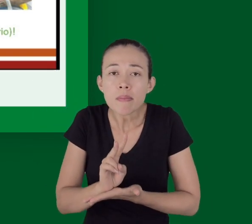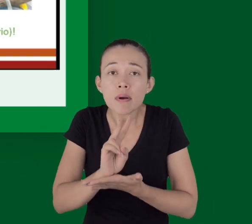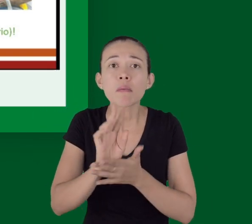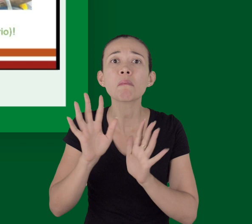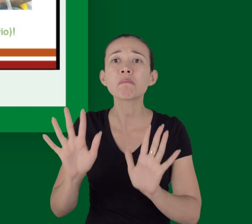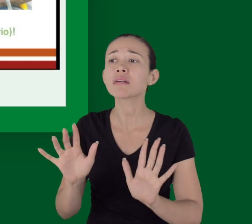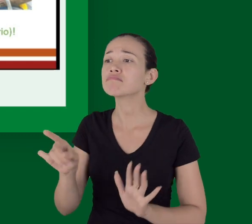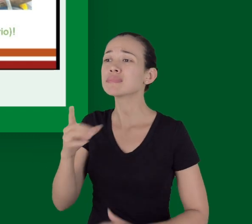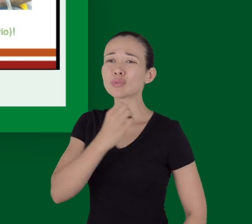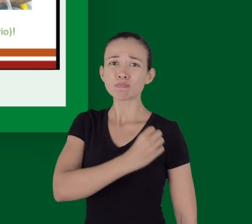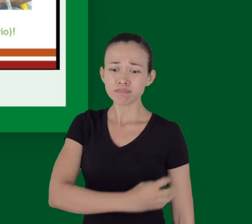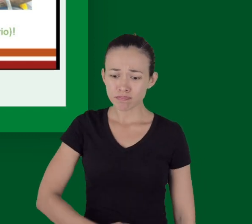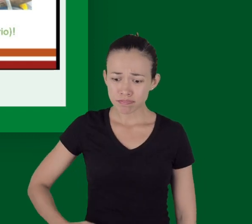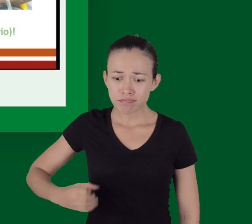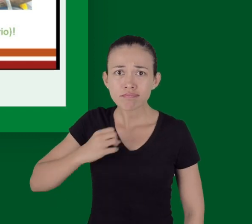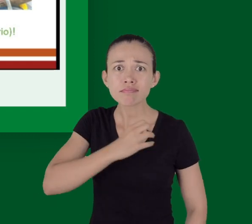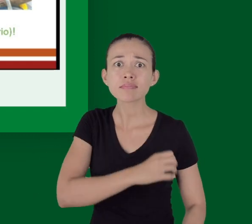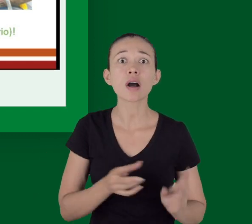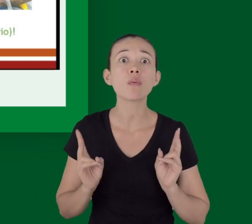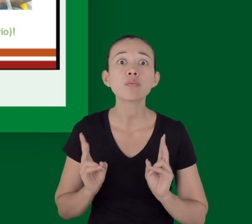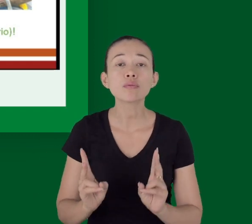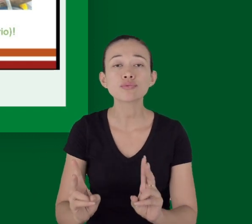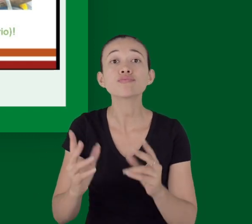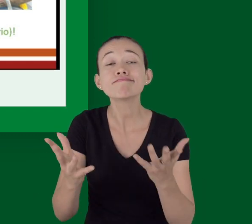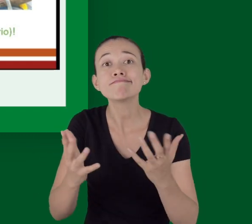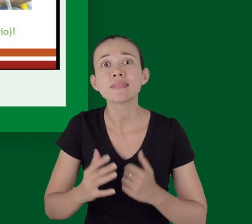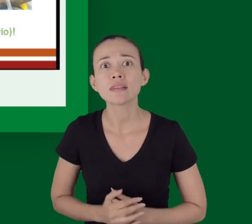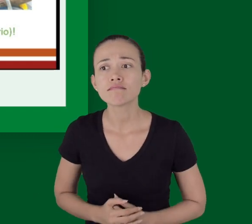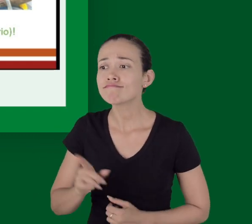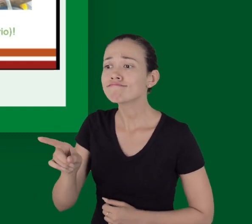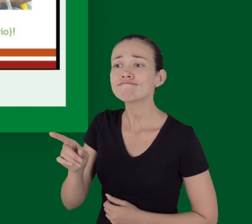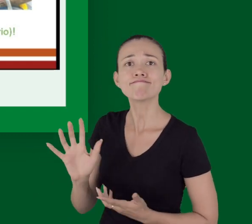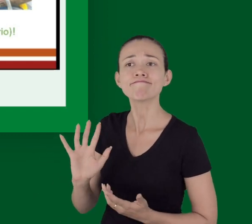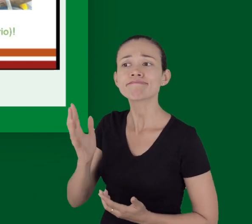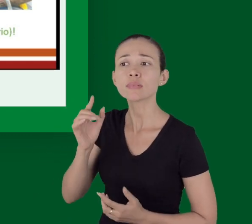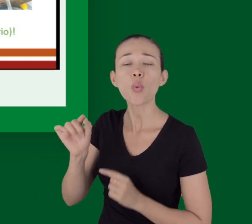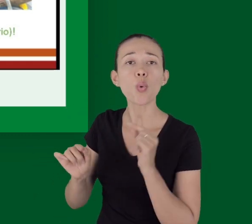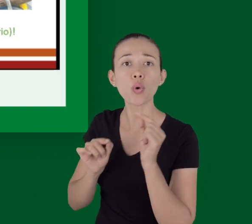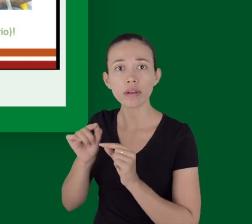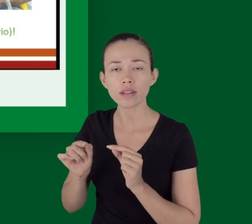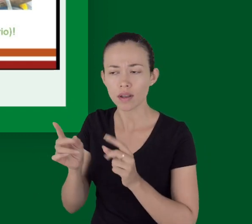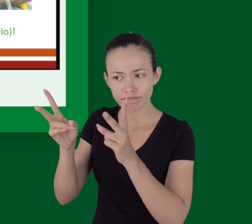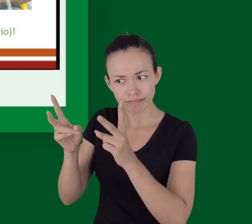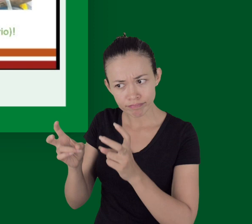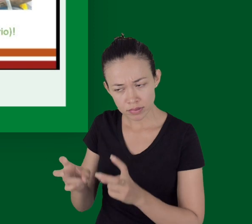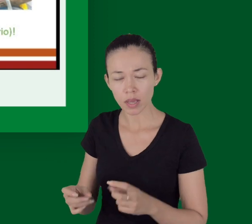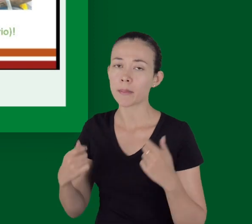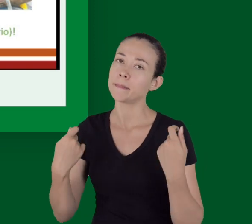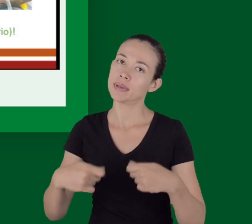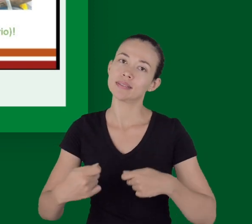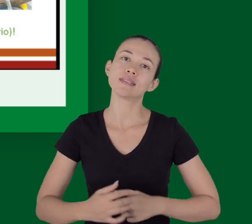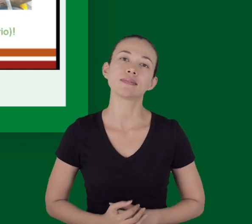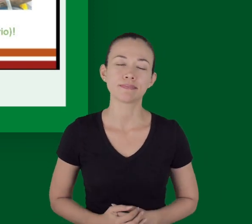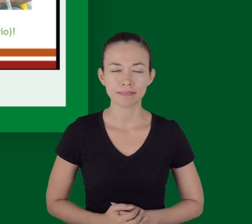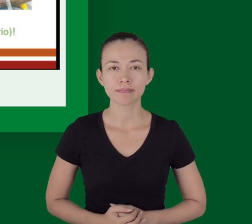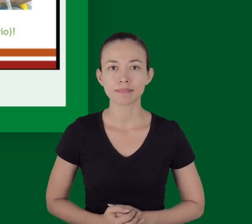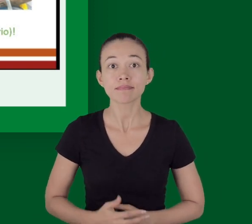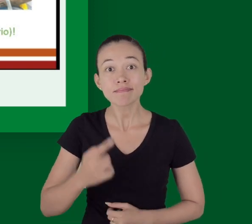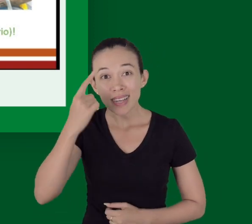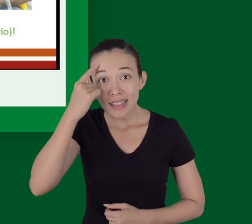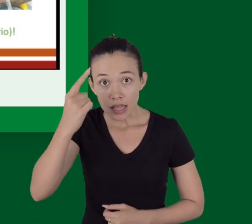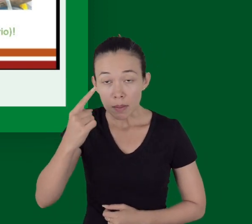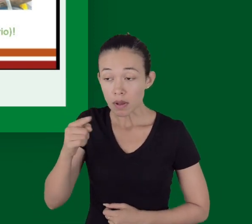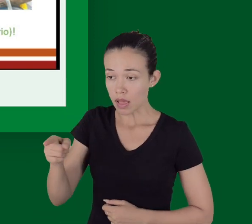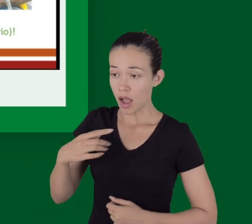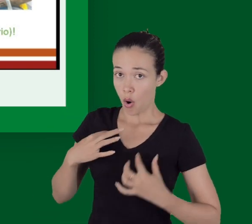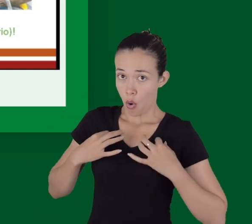identificados inicialmente, principalmente se o paciente ele não está respondendo às medidas, o paciente está fazendo reanimação volêmica, mas ainda apresenta